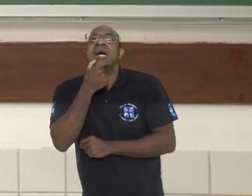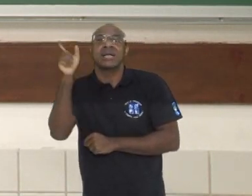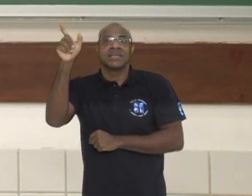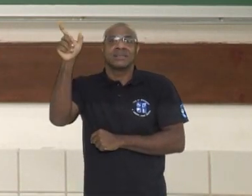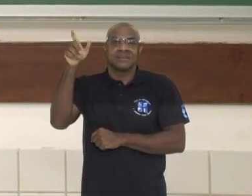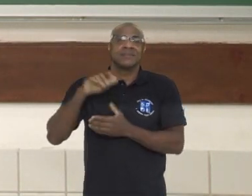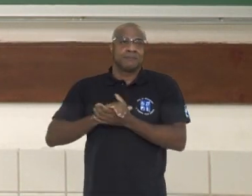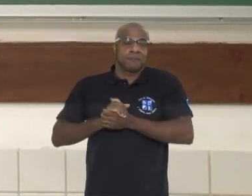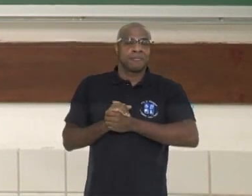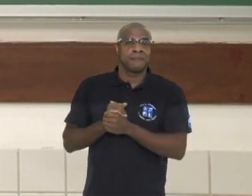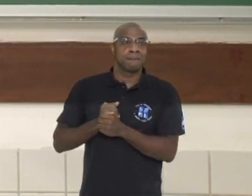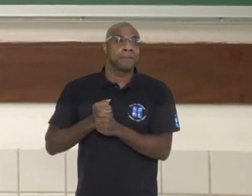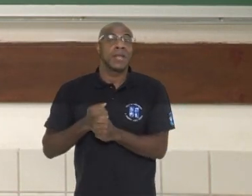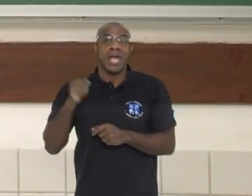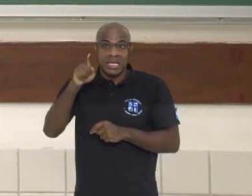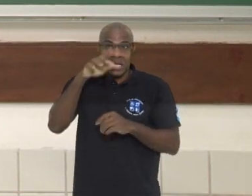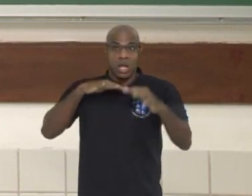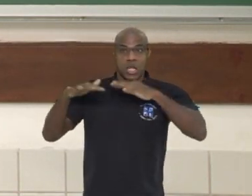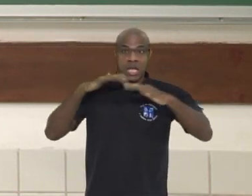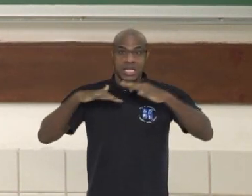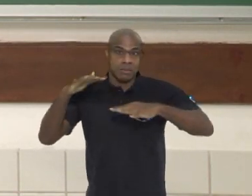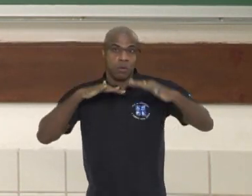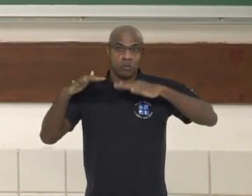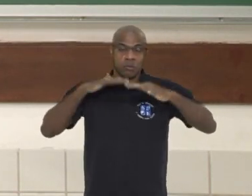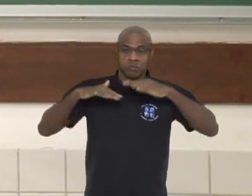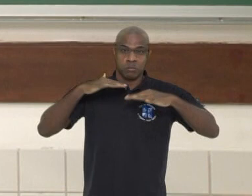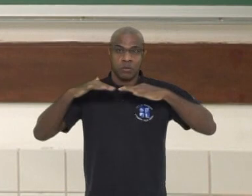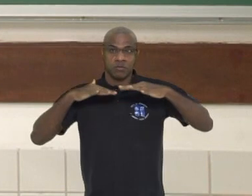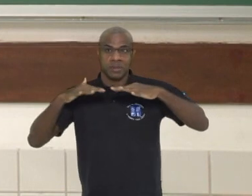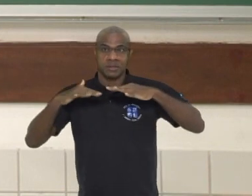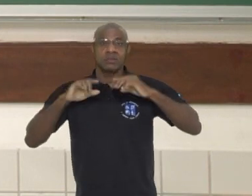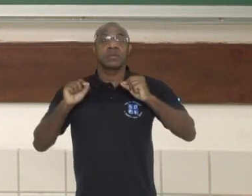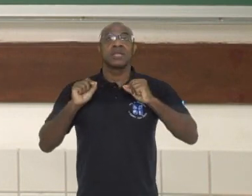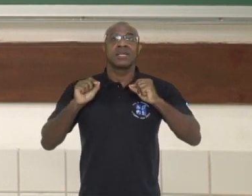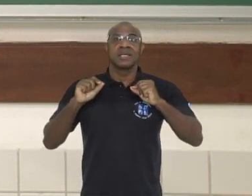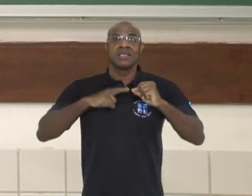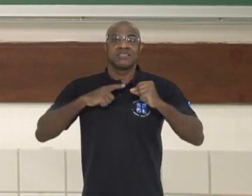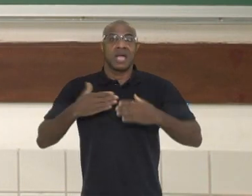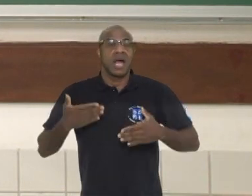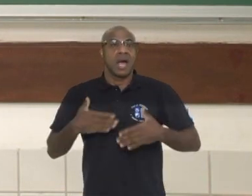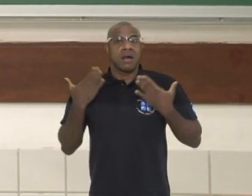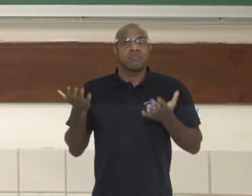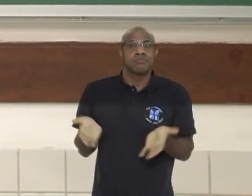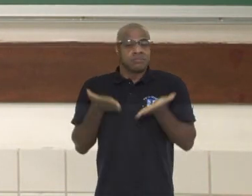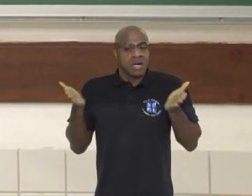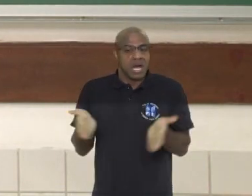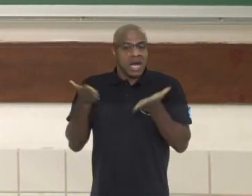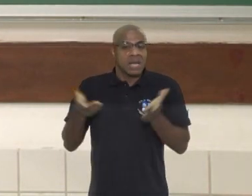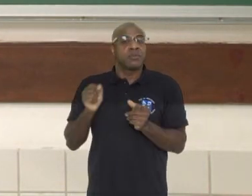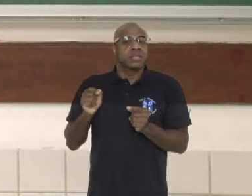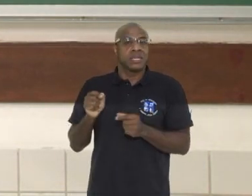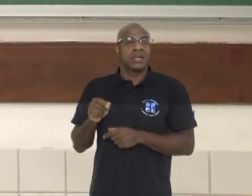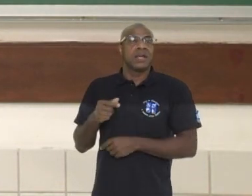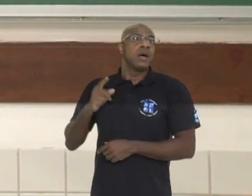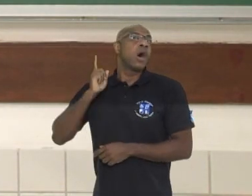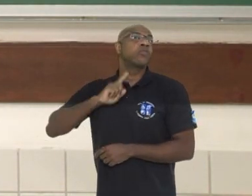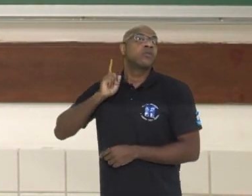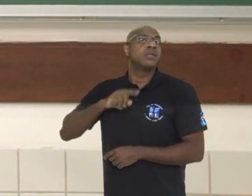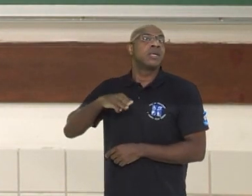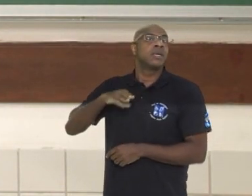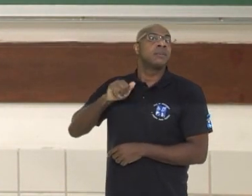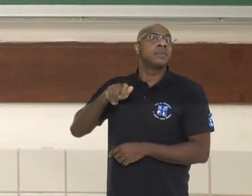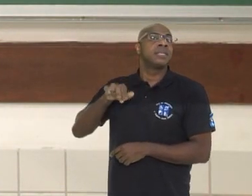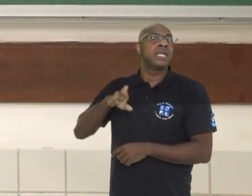metrópole. Esses movimentos davam ânimo para os rebeldes mineiros em relação a Portugal, ok?